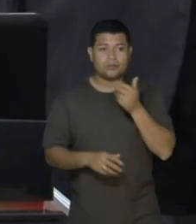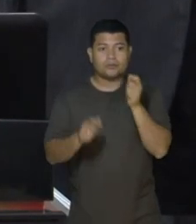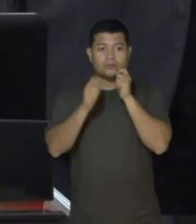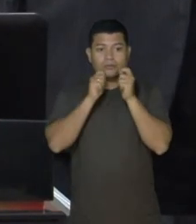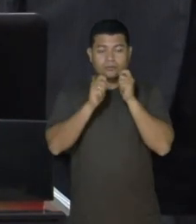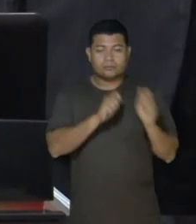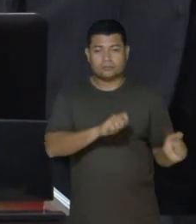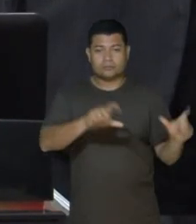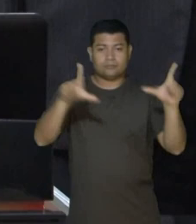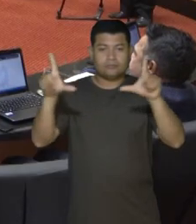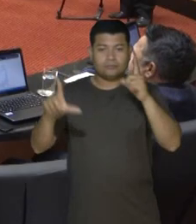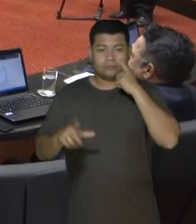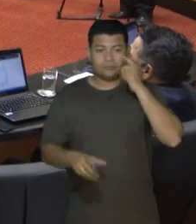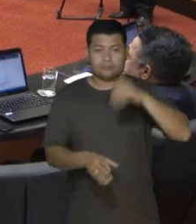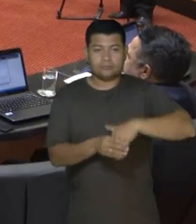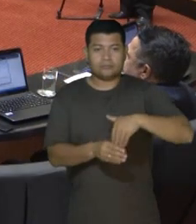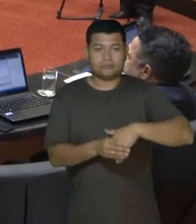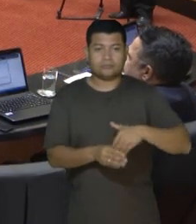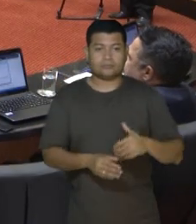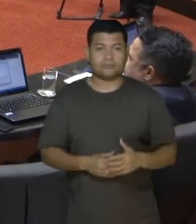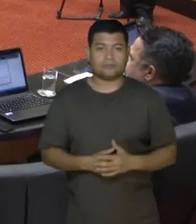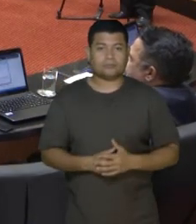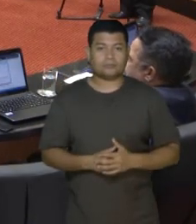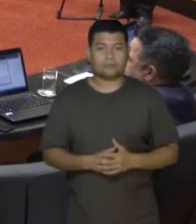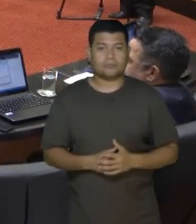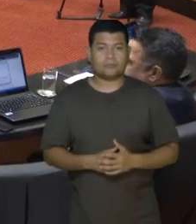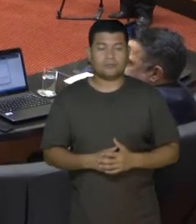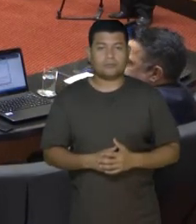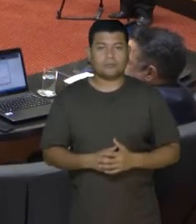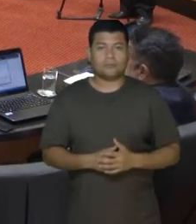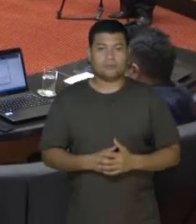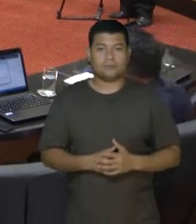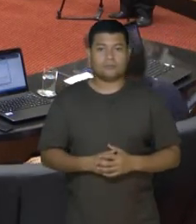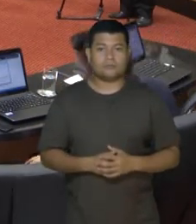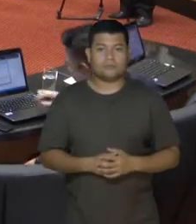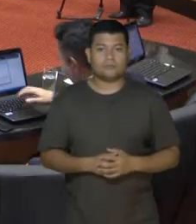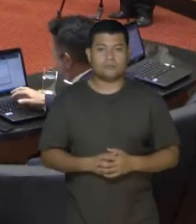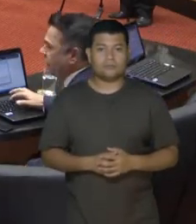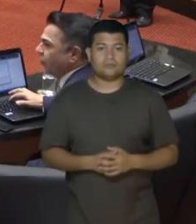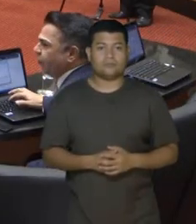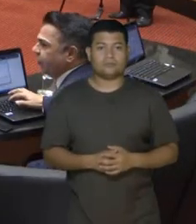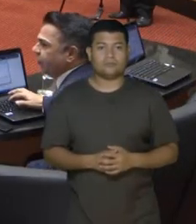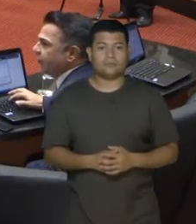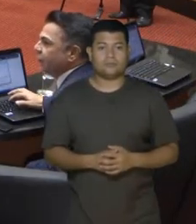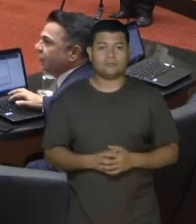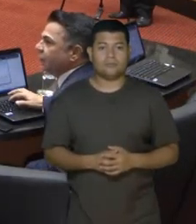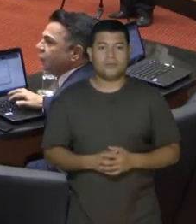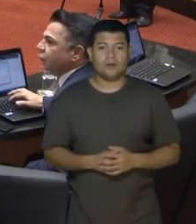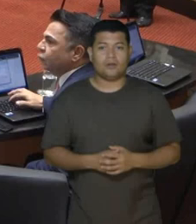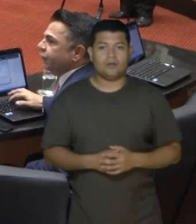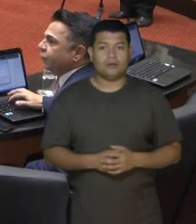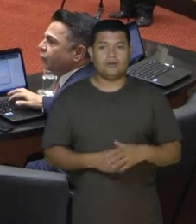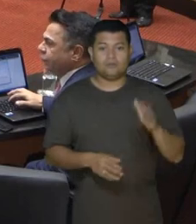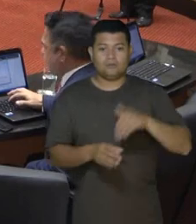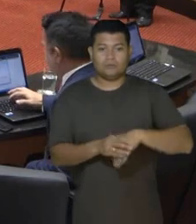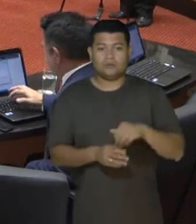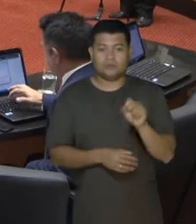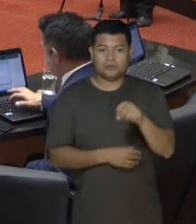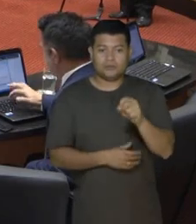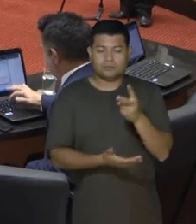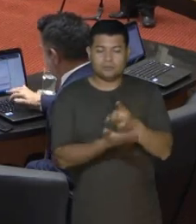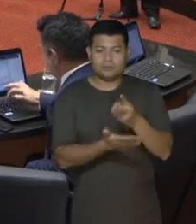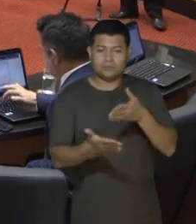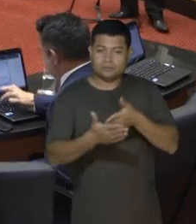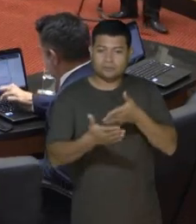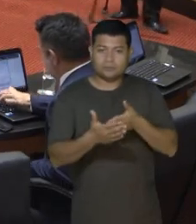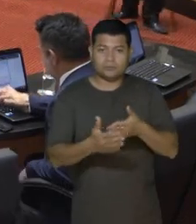o painel, senhores deputados, poder votar. Quem vota sim, mantém o veto. Quem vota não, rejeita o veto. O autor do